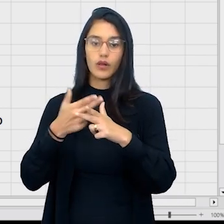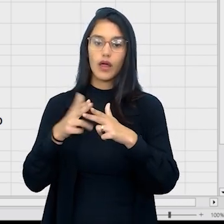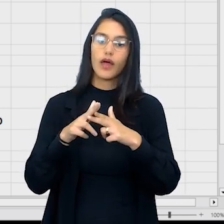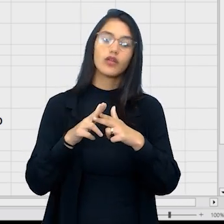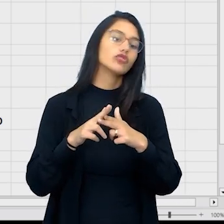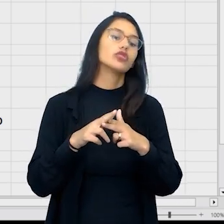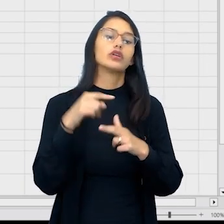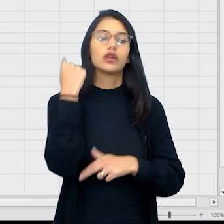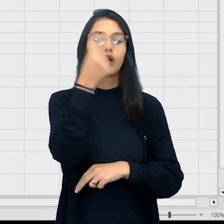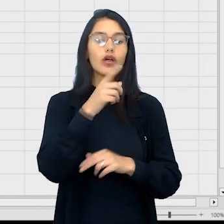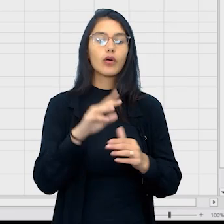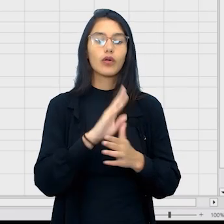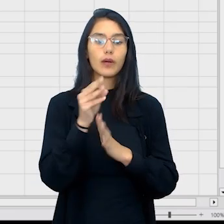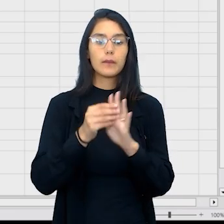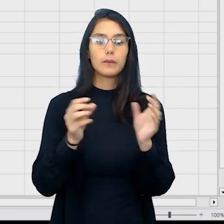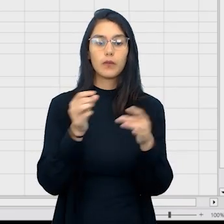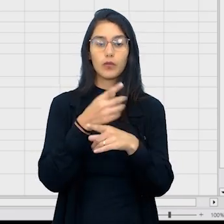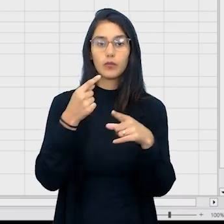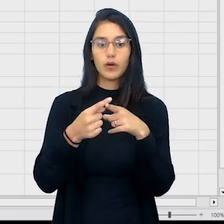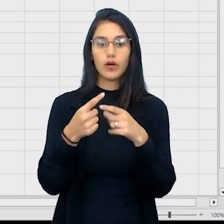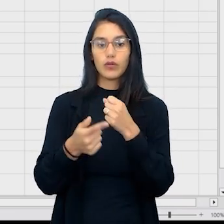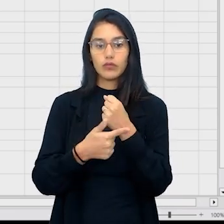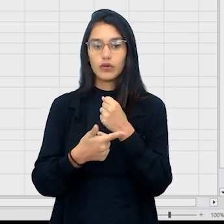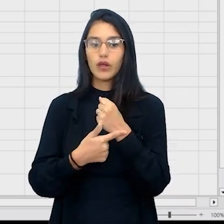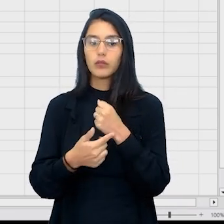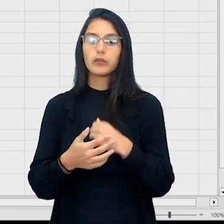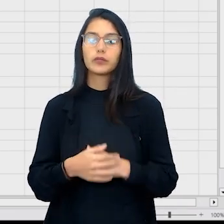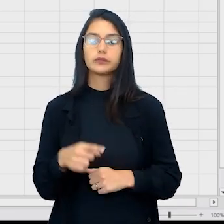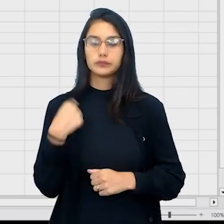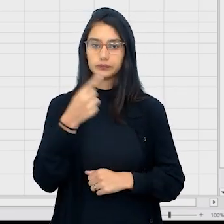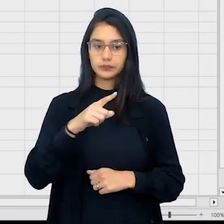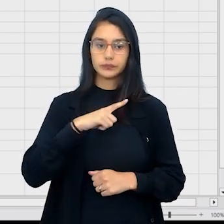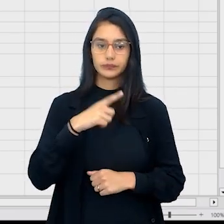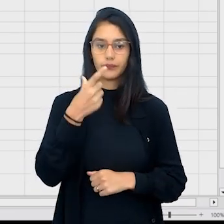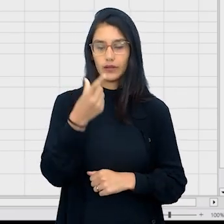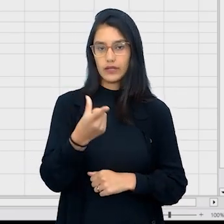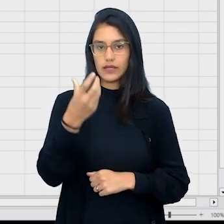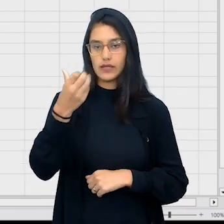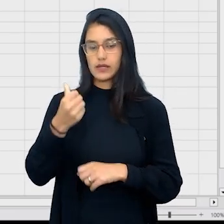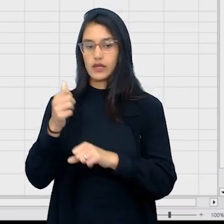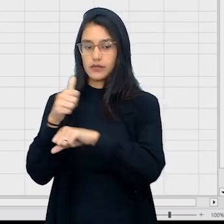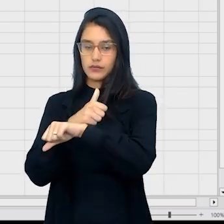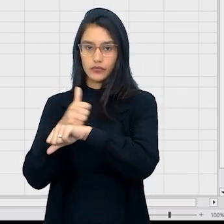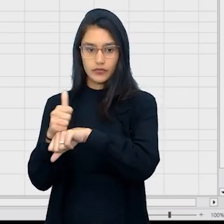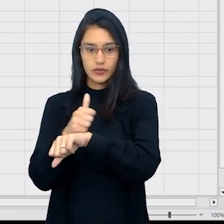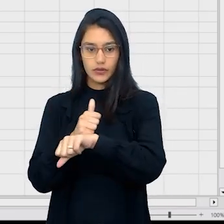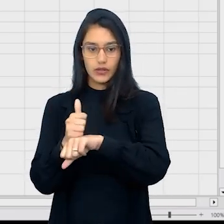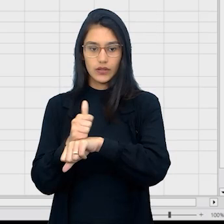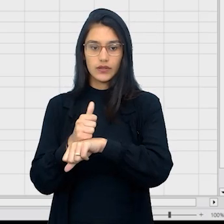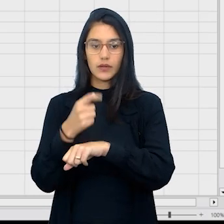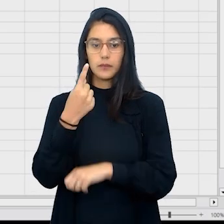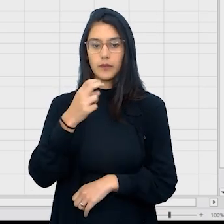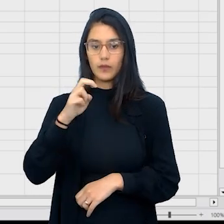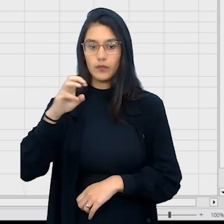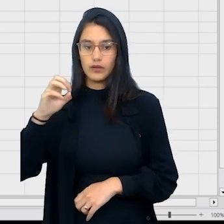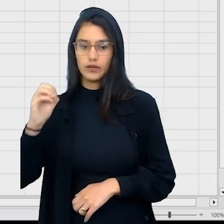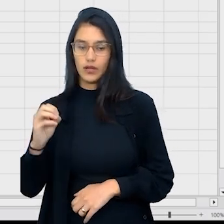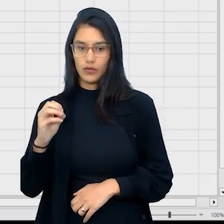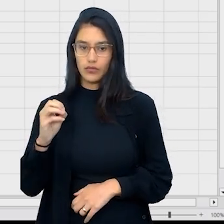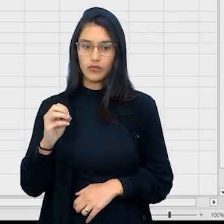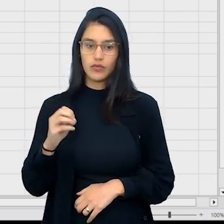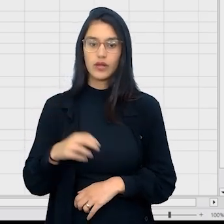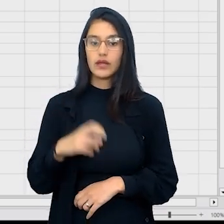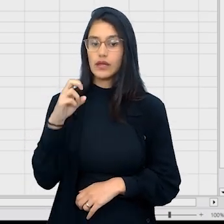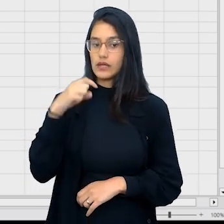deixei aqui pronto, por conta de tempo e tal. Então, a gente tem 16 funcionários, 1.500 bombons